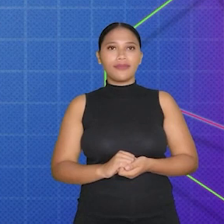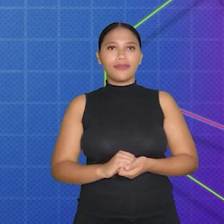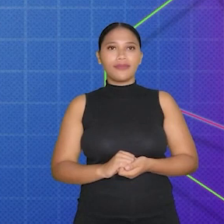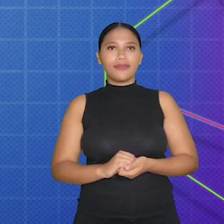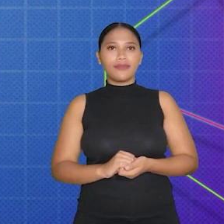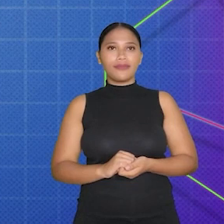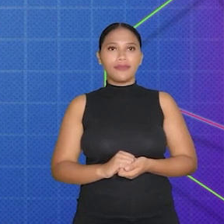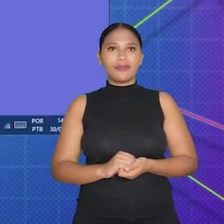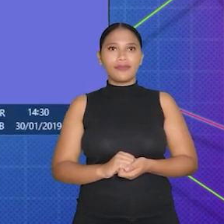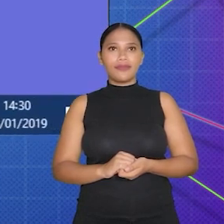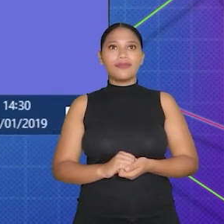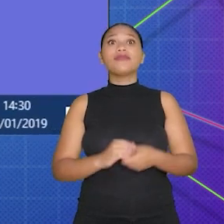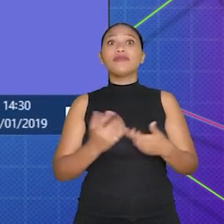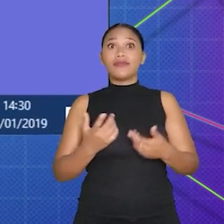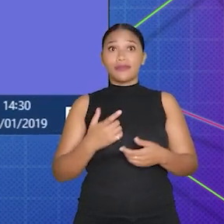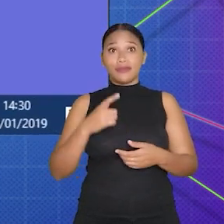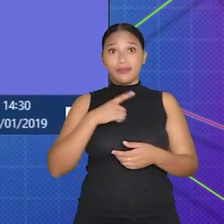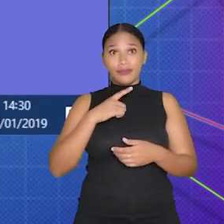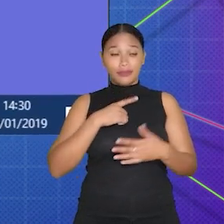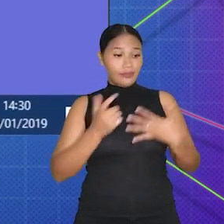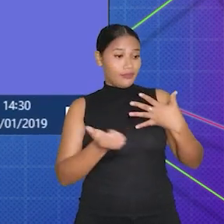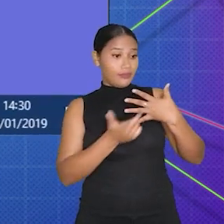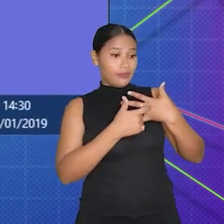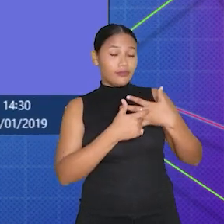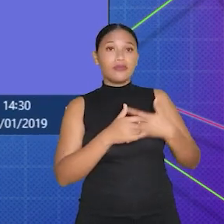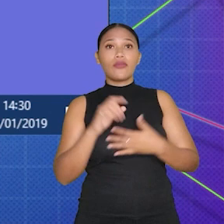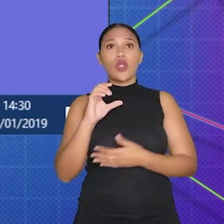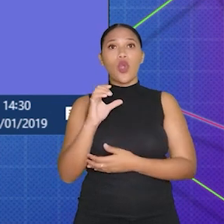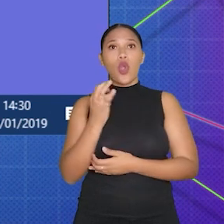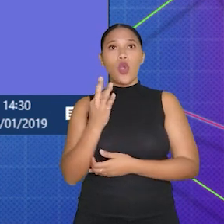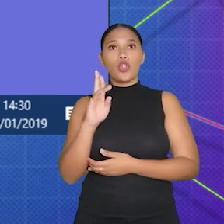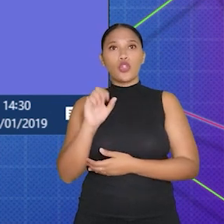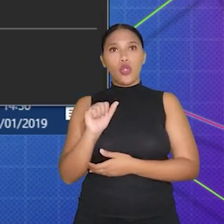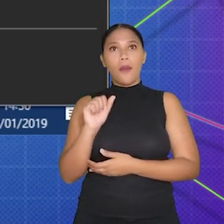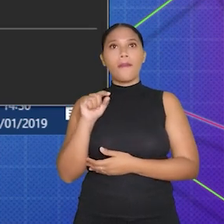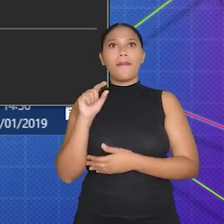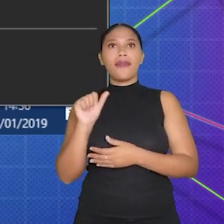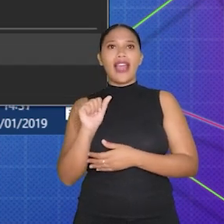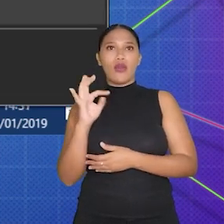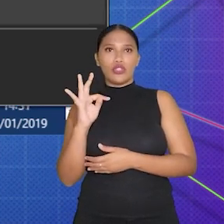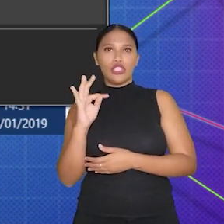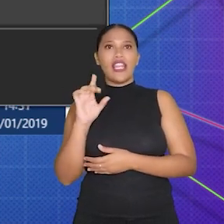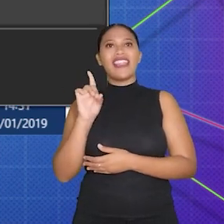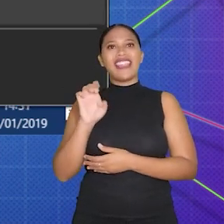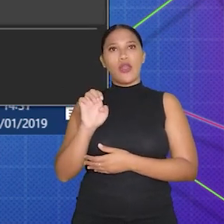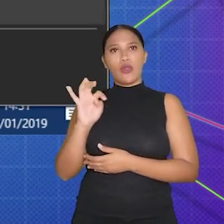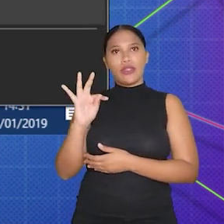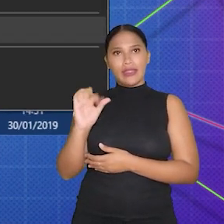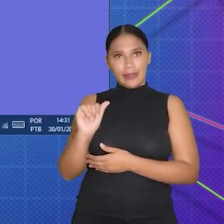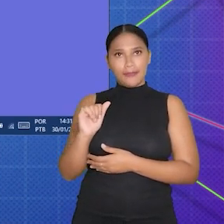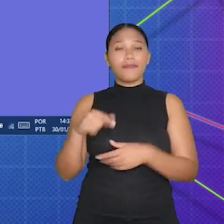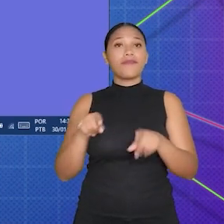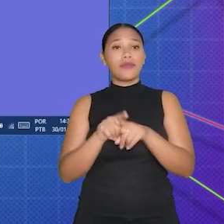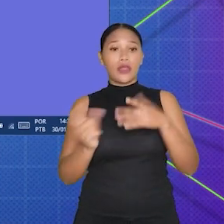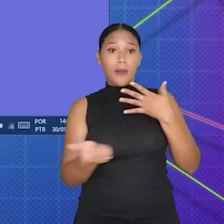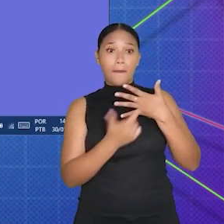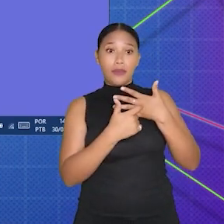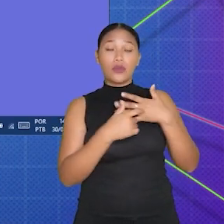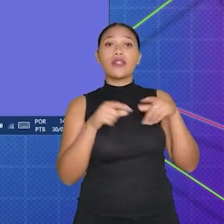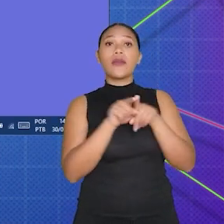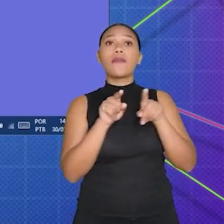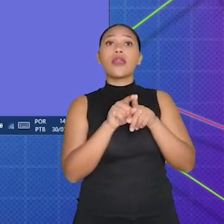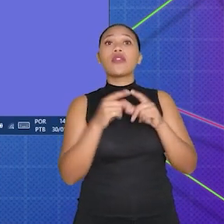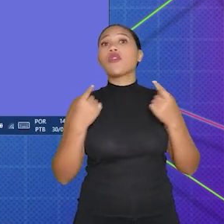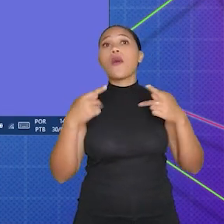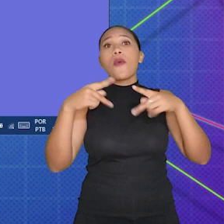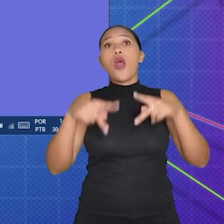professora vai descrever o passo a passo. Gerenciador de tarefas. Pressione as teclas Ctrl mais Alt mais Del para abrir o gerenciador